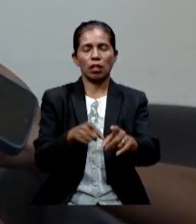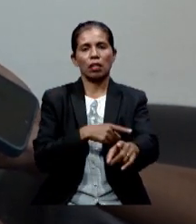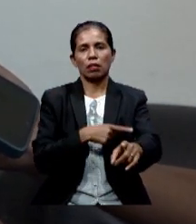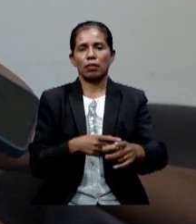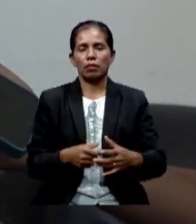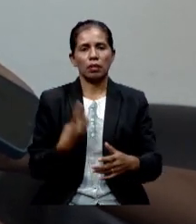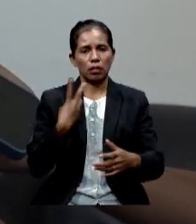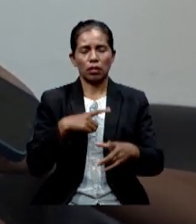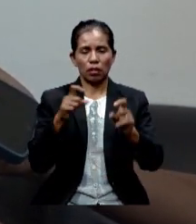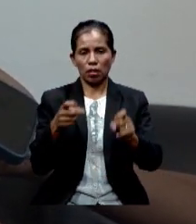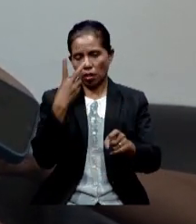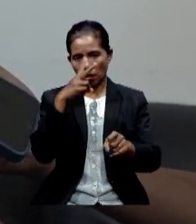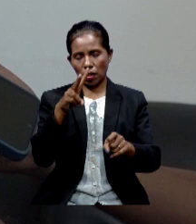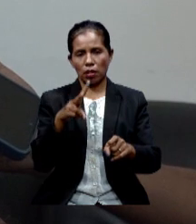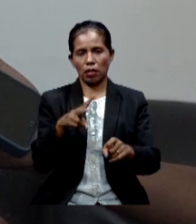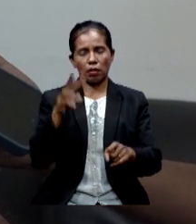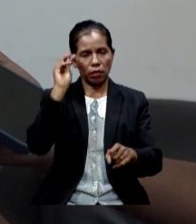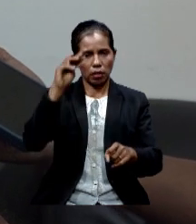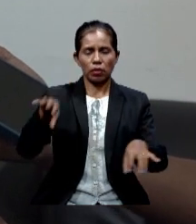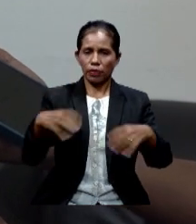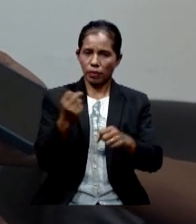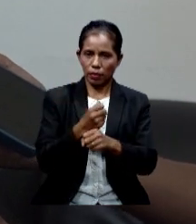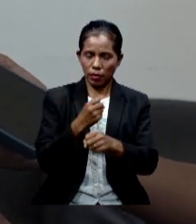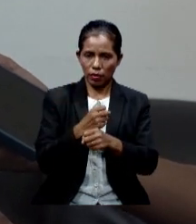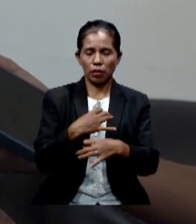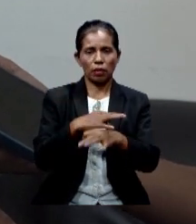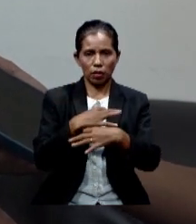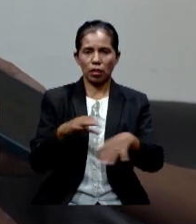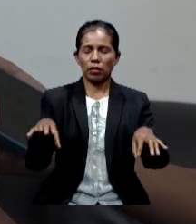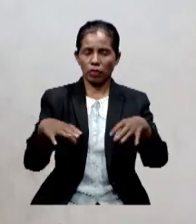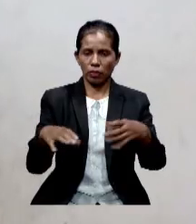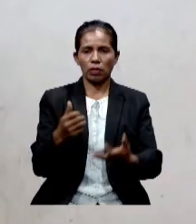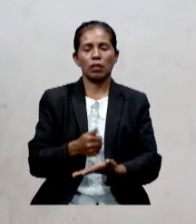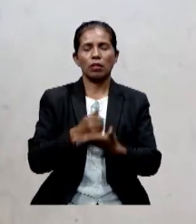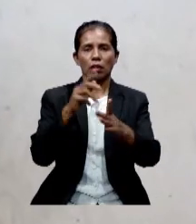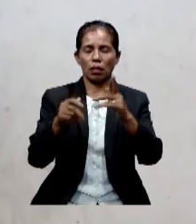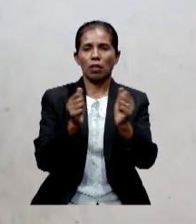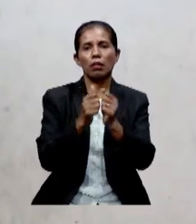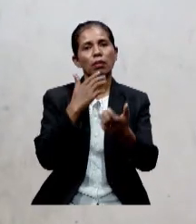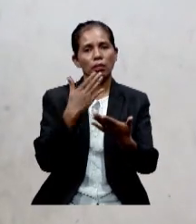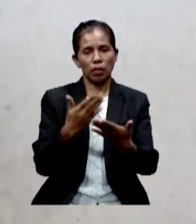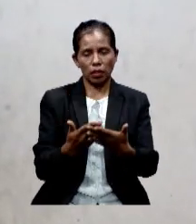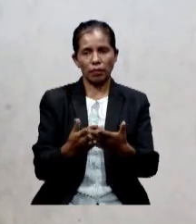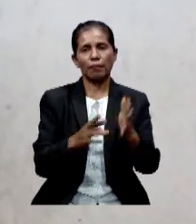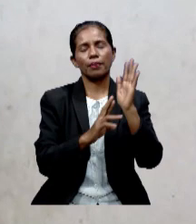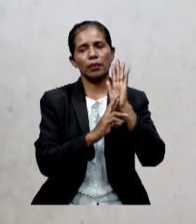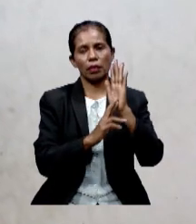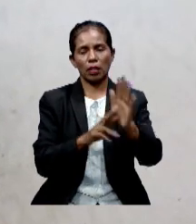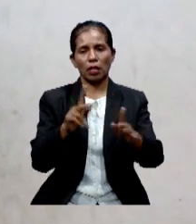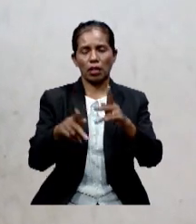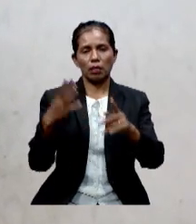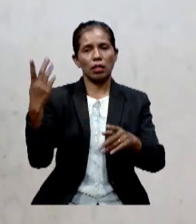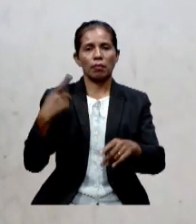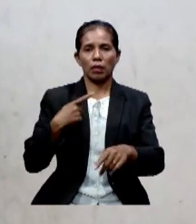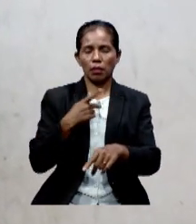e be itu ministério esforço ela atu hadia sistema de atendimento. Antes nem representante povo e o fuco